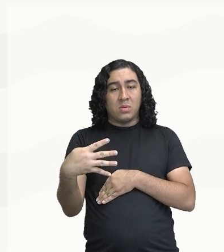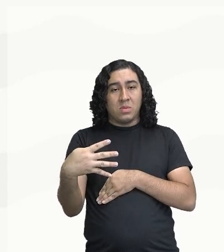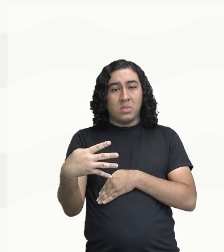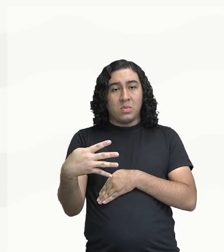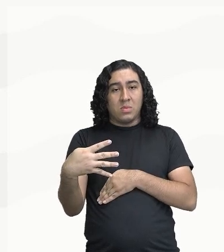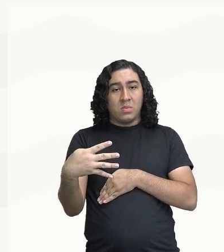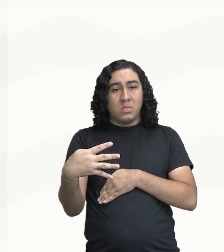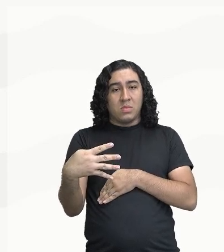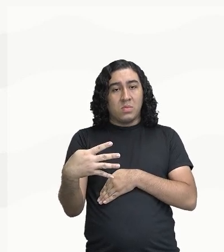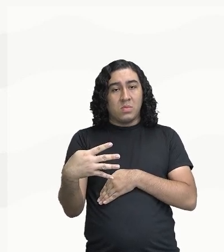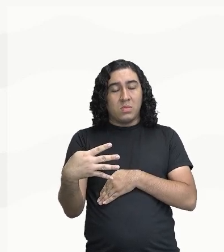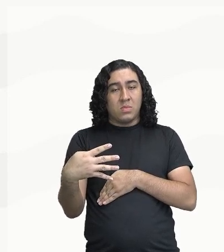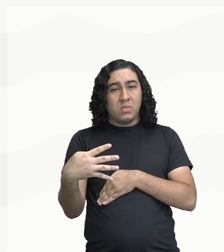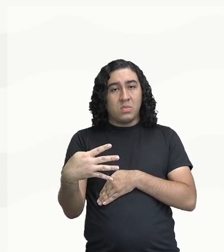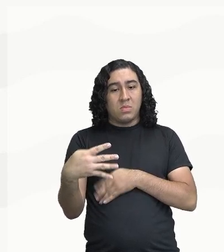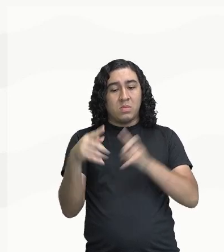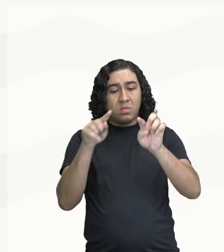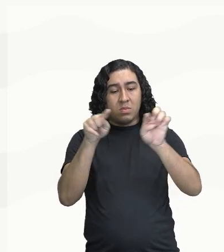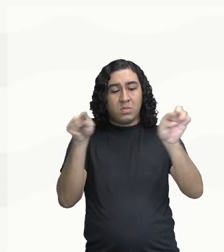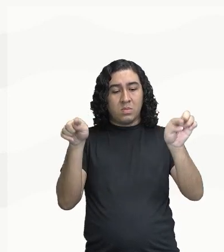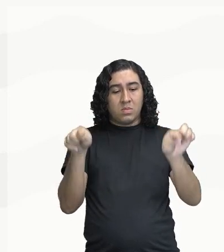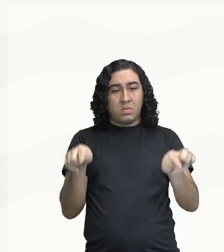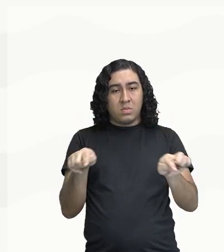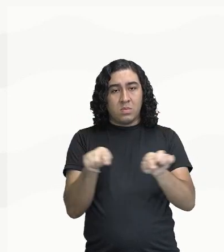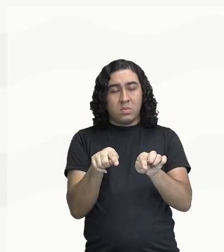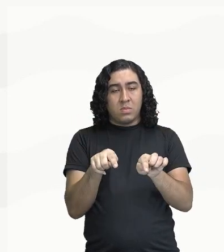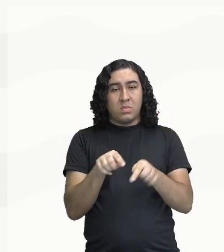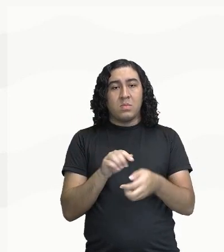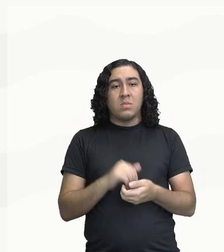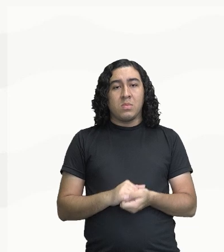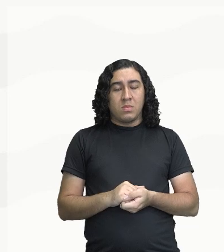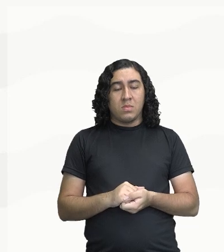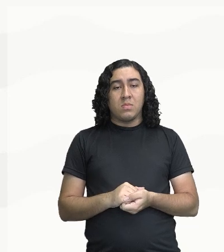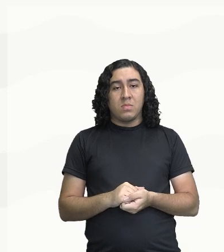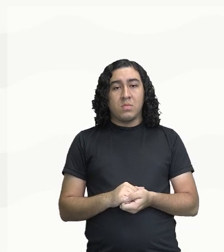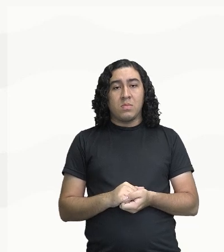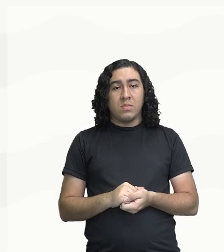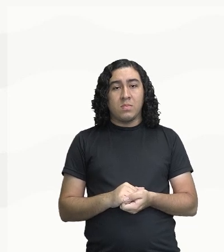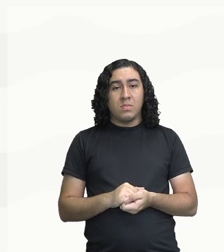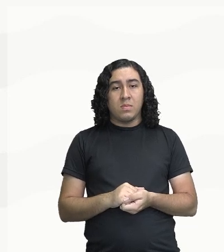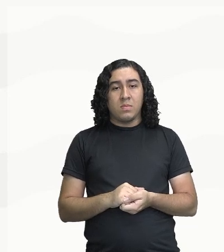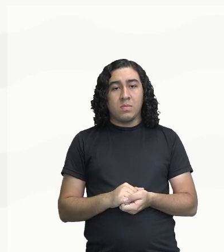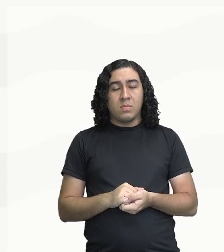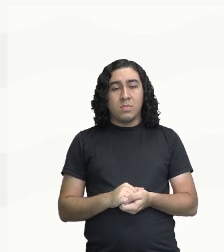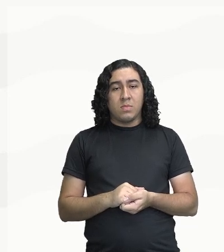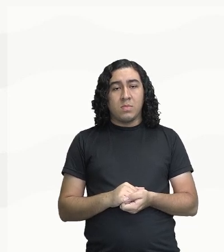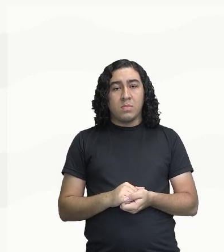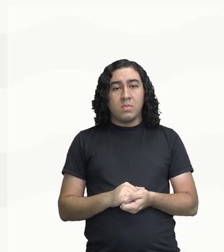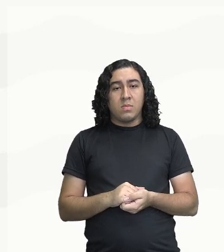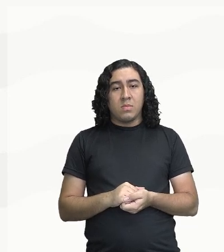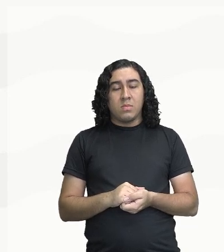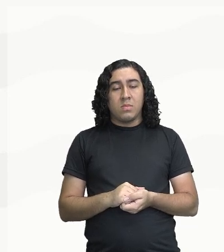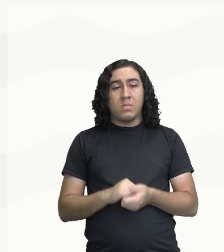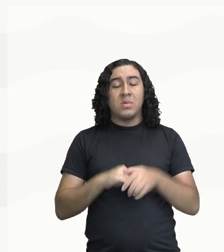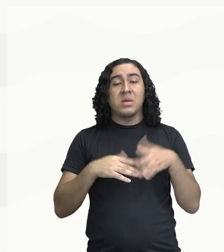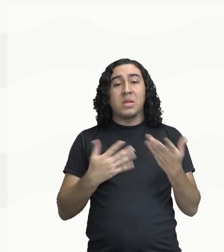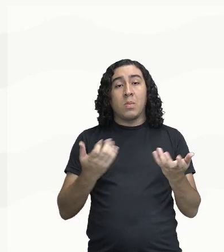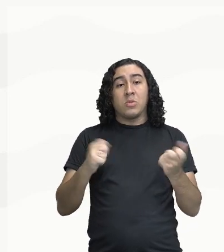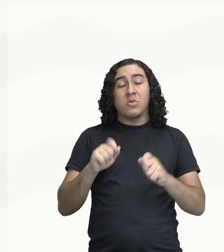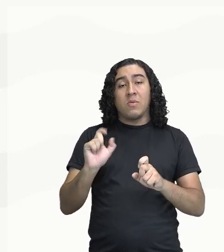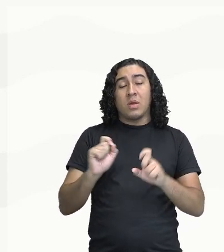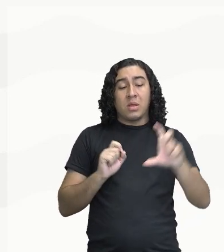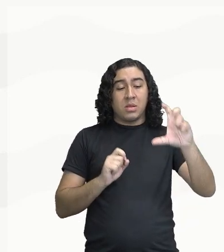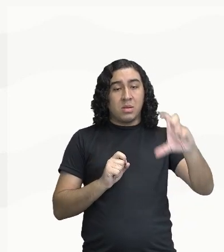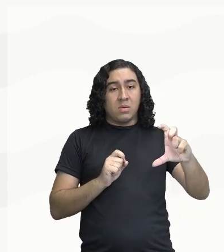as crianças não completarem, os 4 anos, tá? Então, eu digo que é aberto aí,